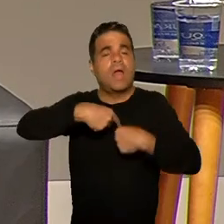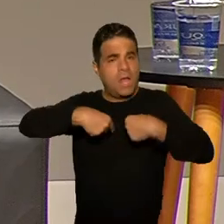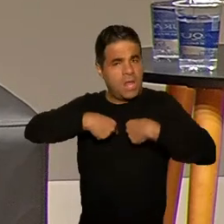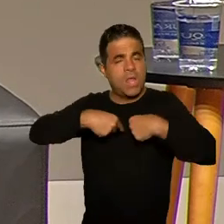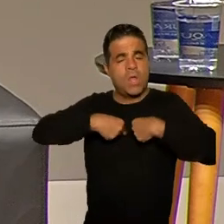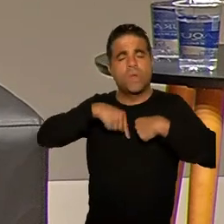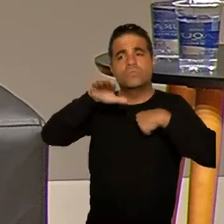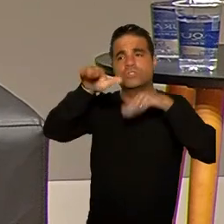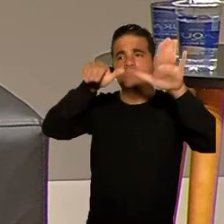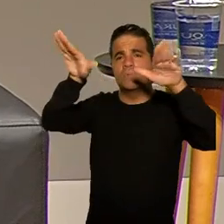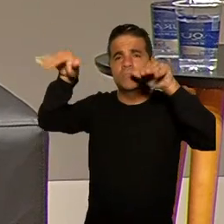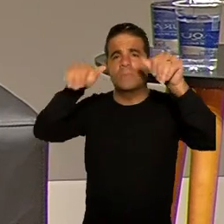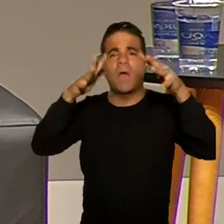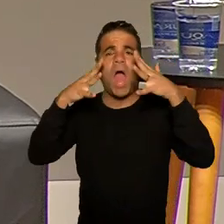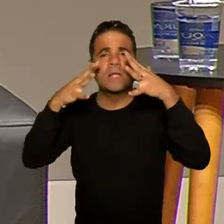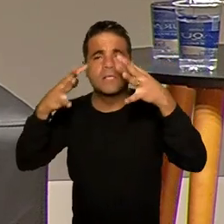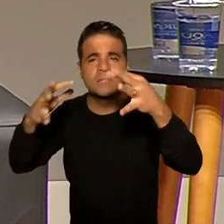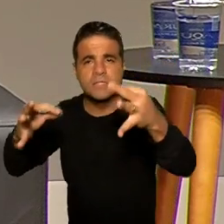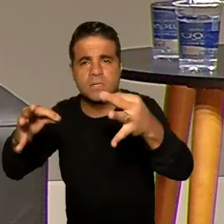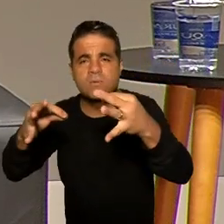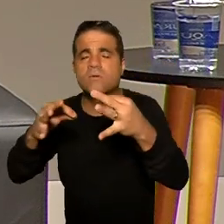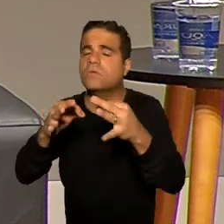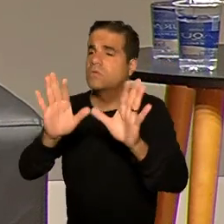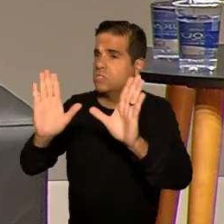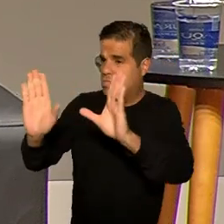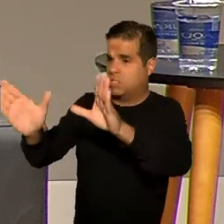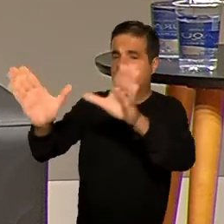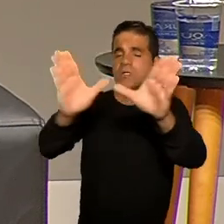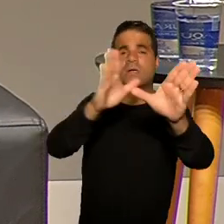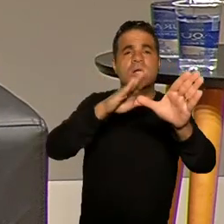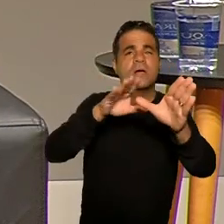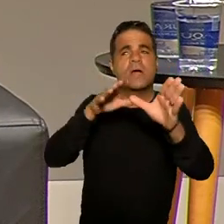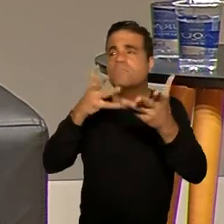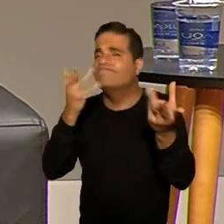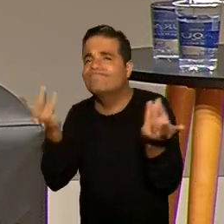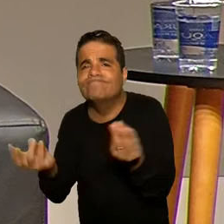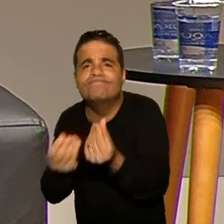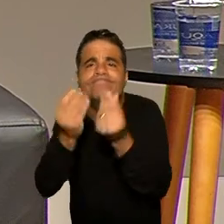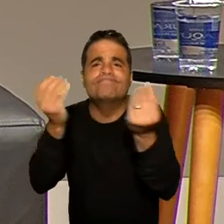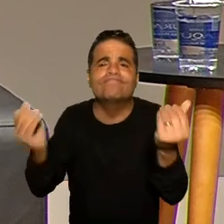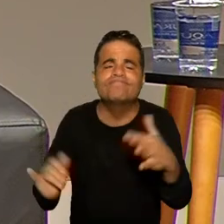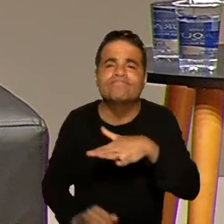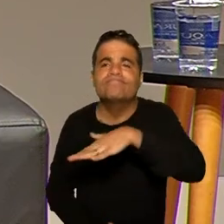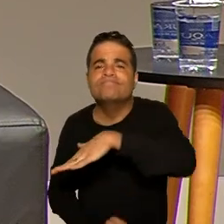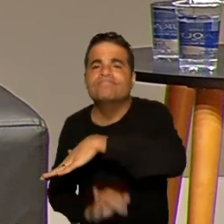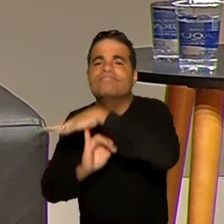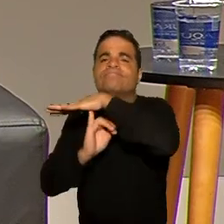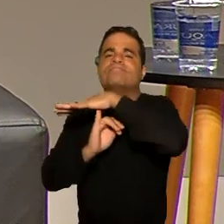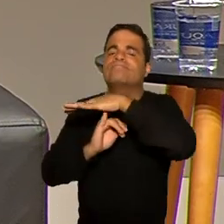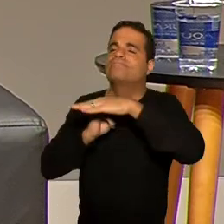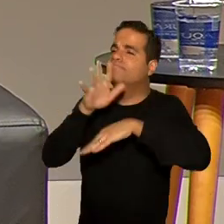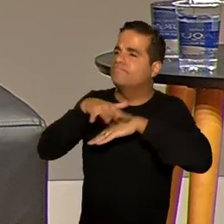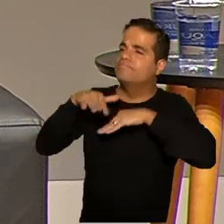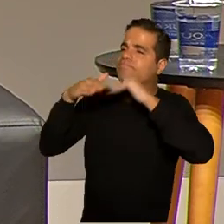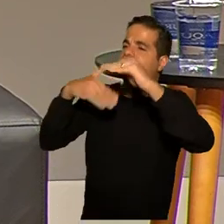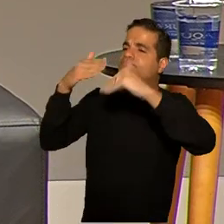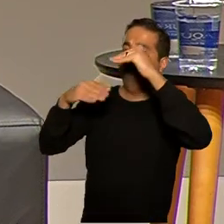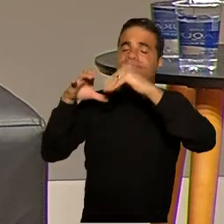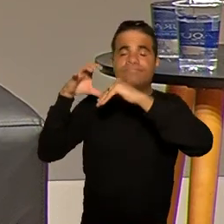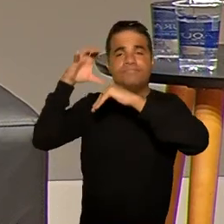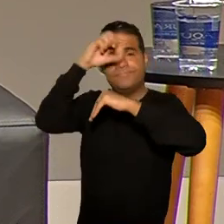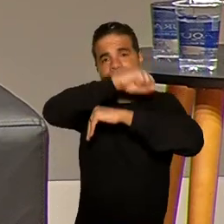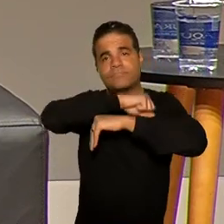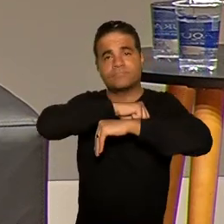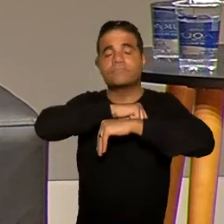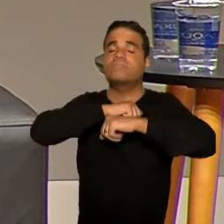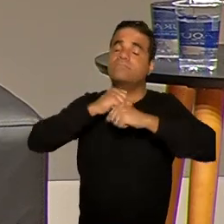quando eu chamo atenção para essa contração eu também chamo atenção para implicação das instituições nesses processos de aprendizagem